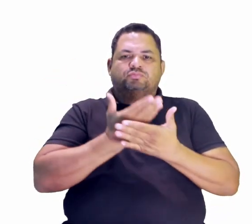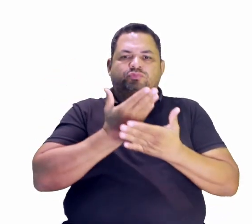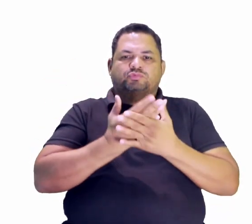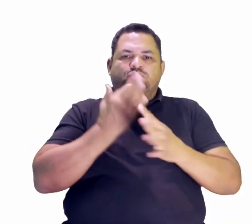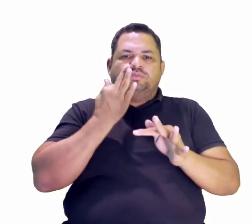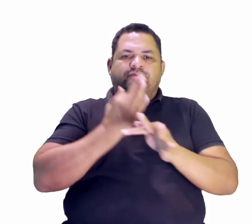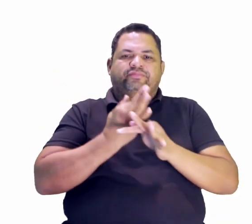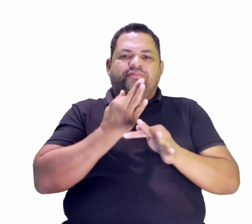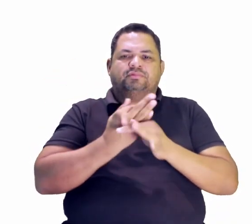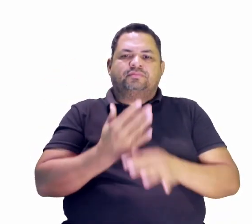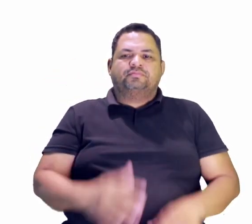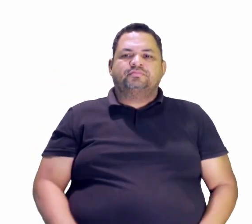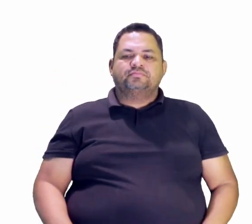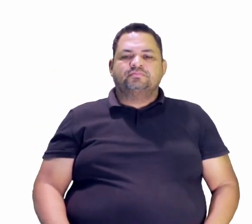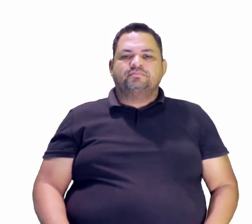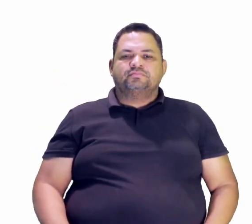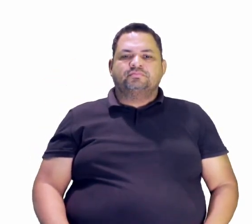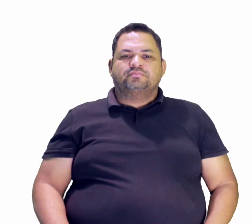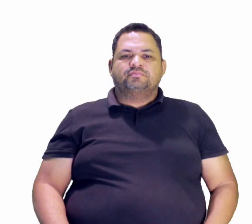física.